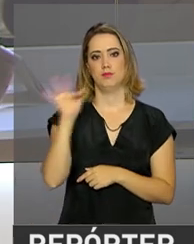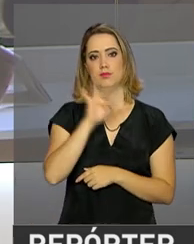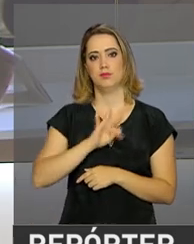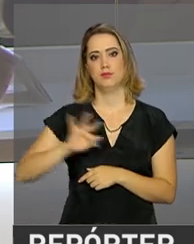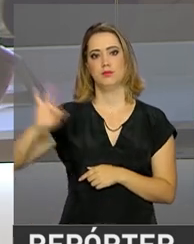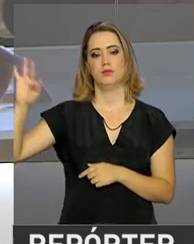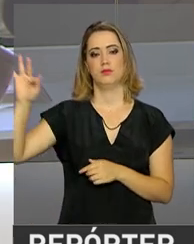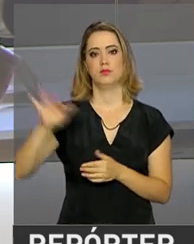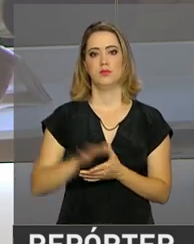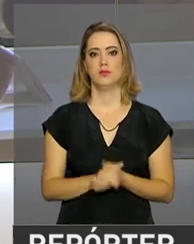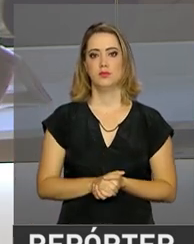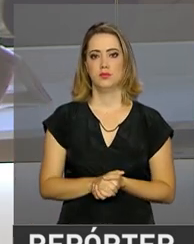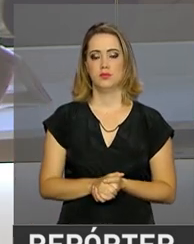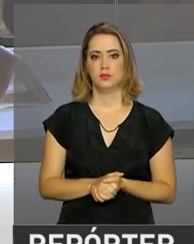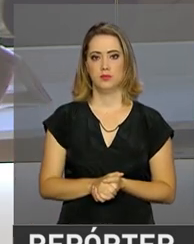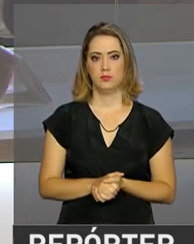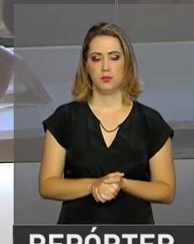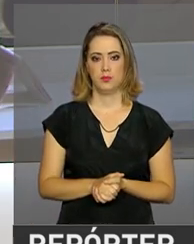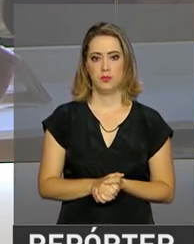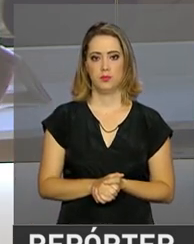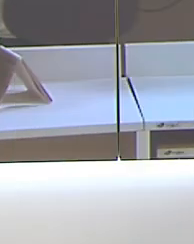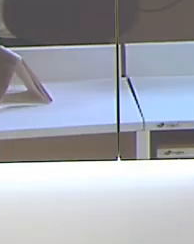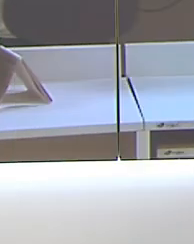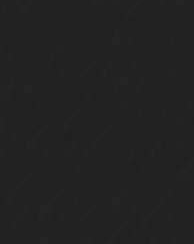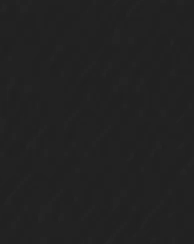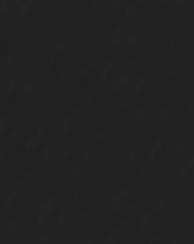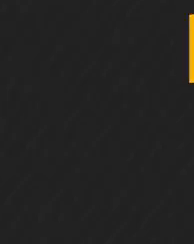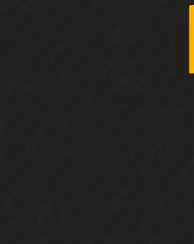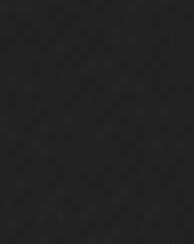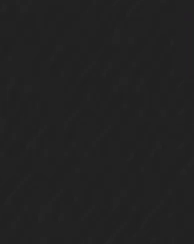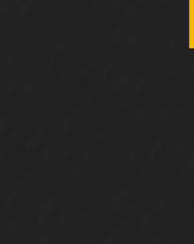NBR a TV do Governo Federal